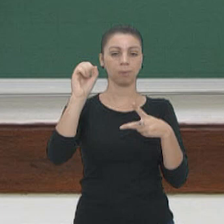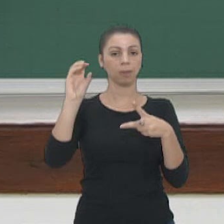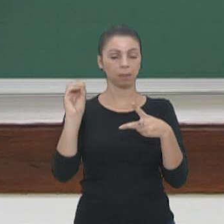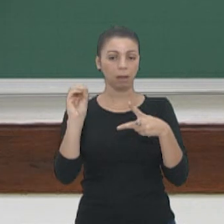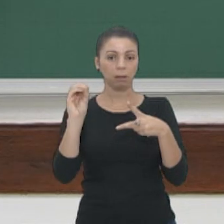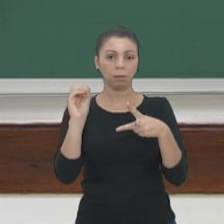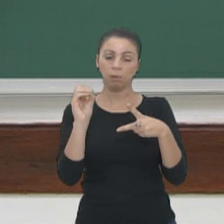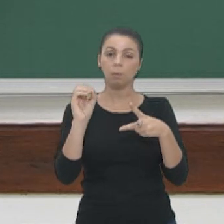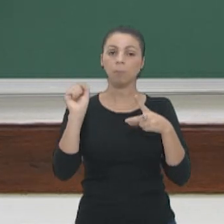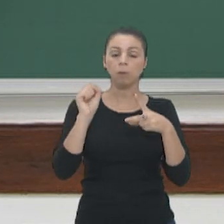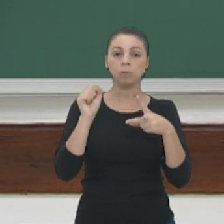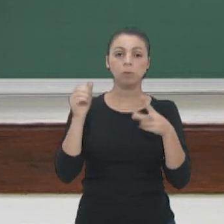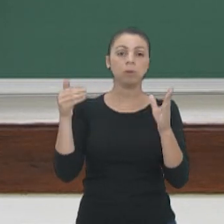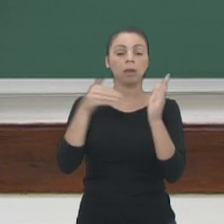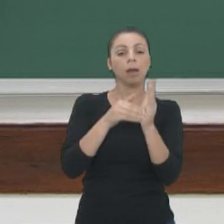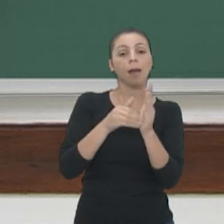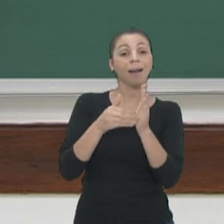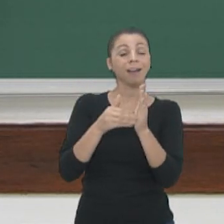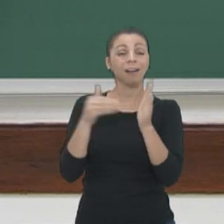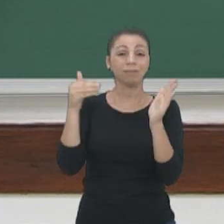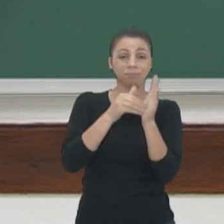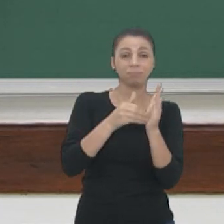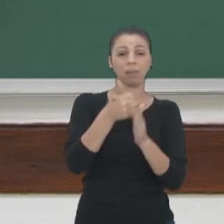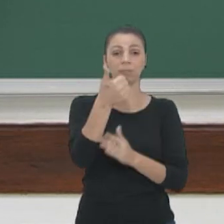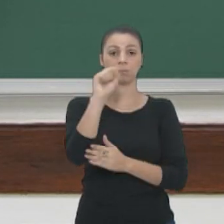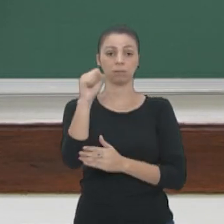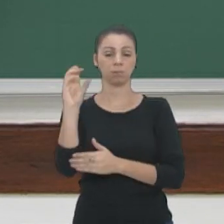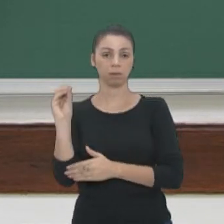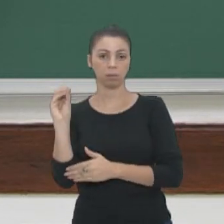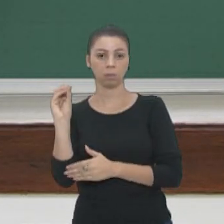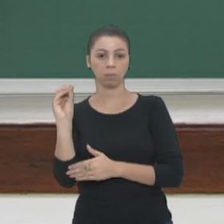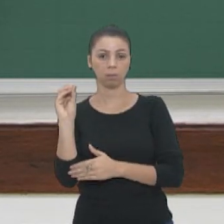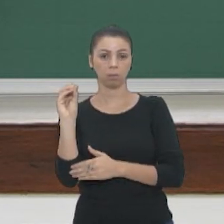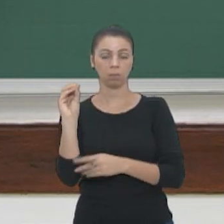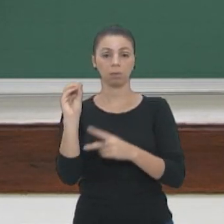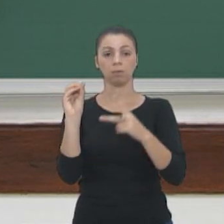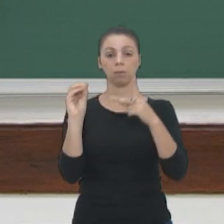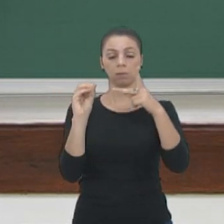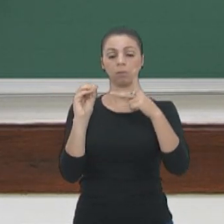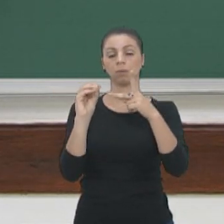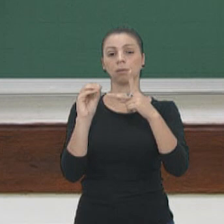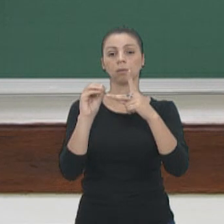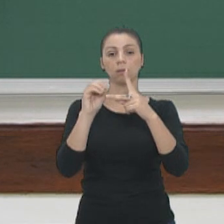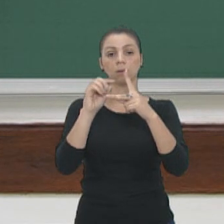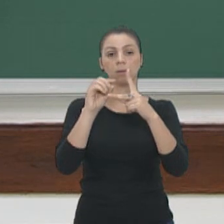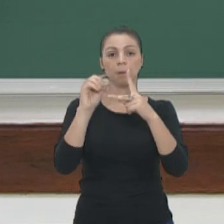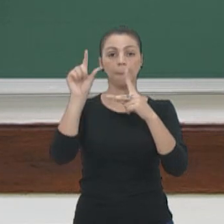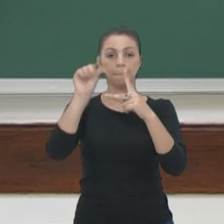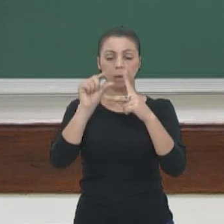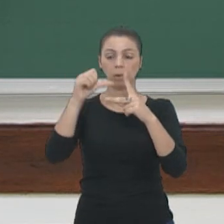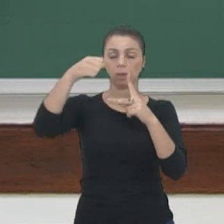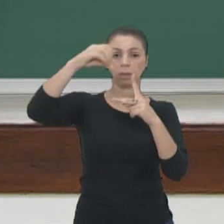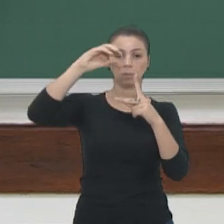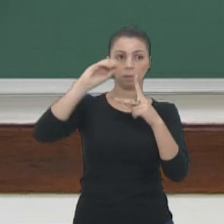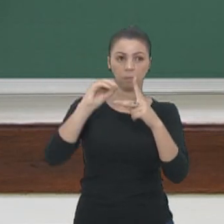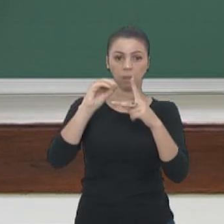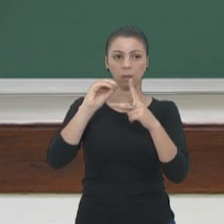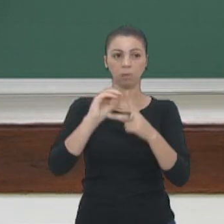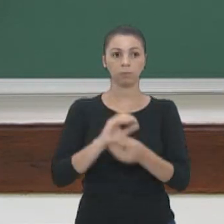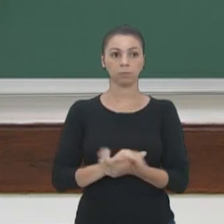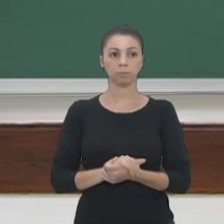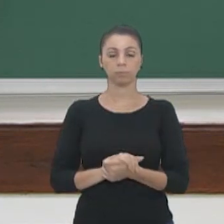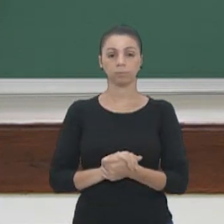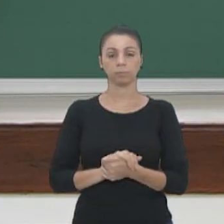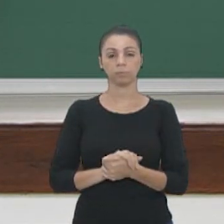triângulo obtusângulo, ele é maior que 90, porém, menor que 180. Vamos continuar a